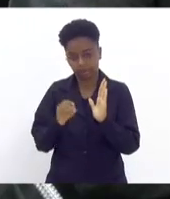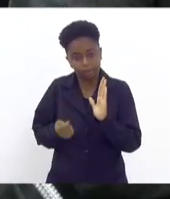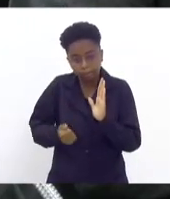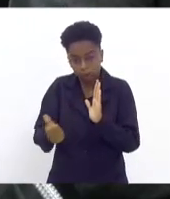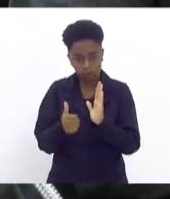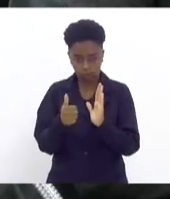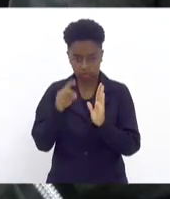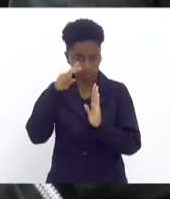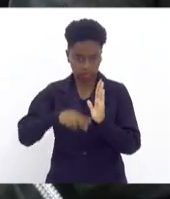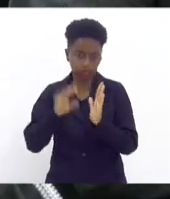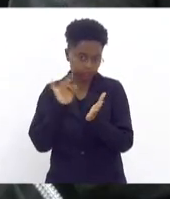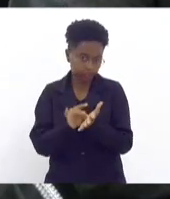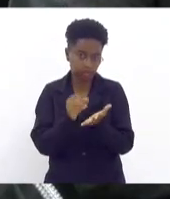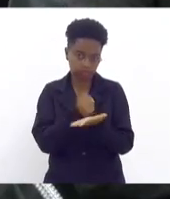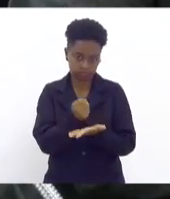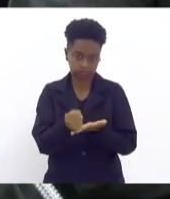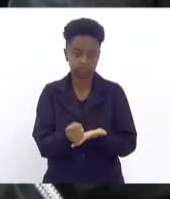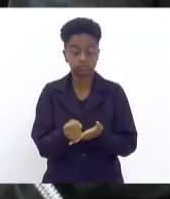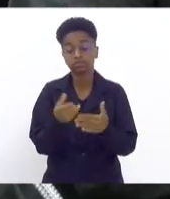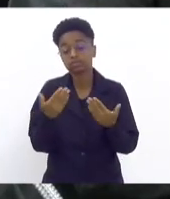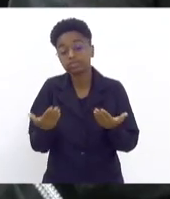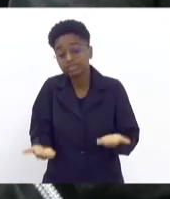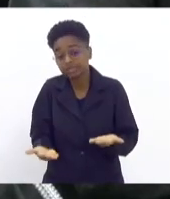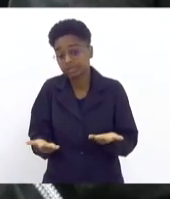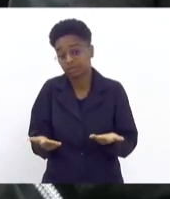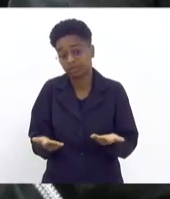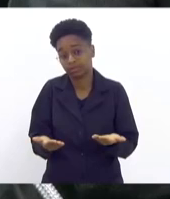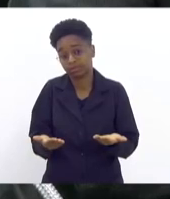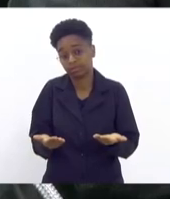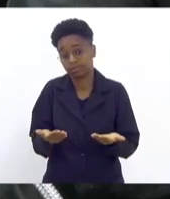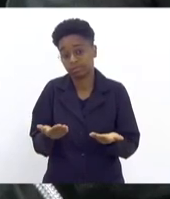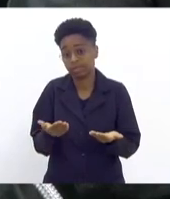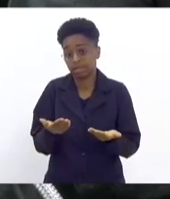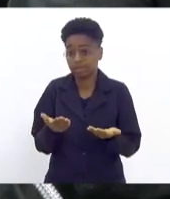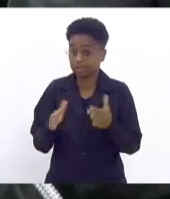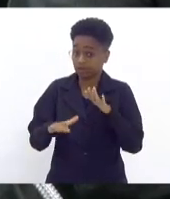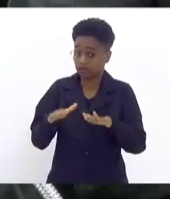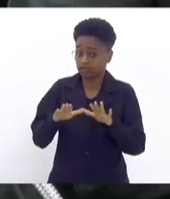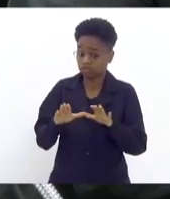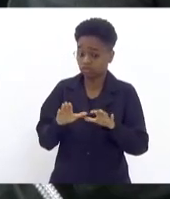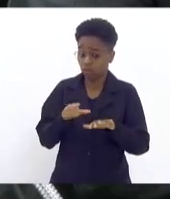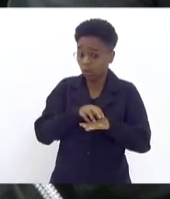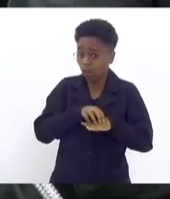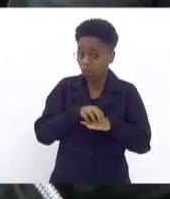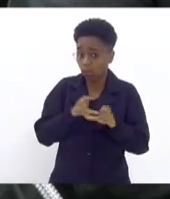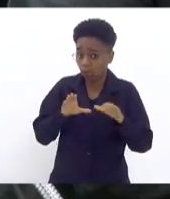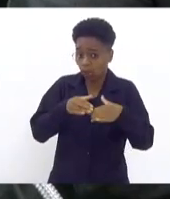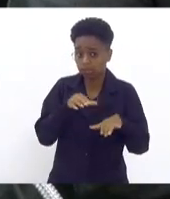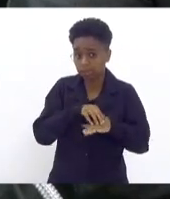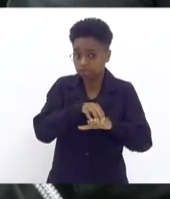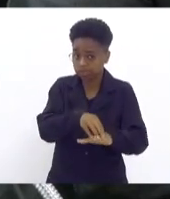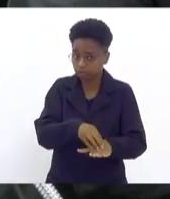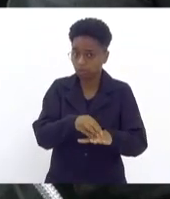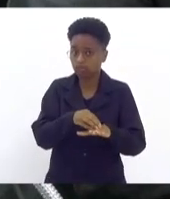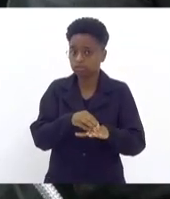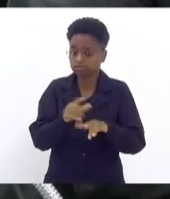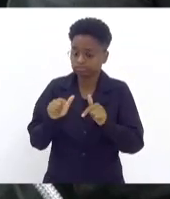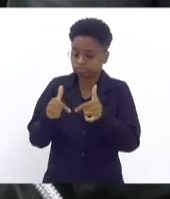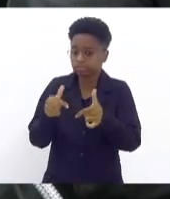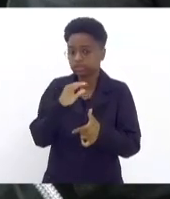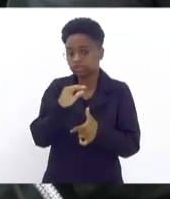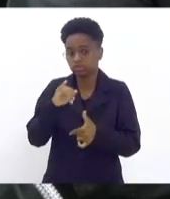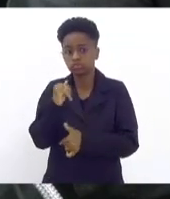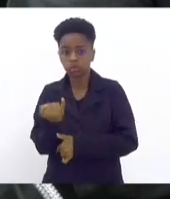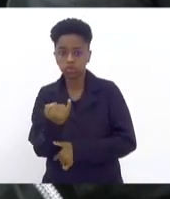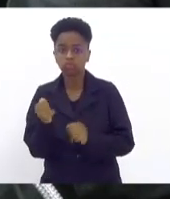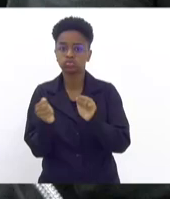leram efetivamente o contrato. Então, seria o caso, não sei se pela Comissão de Transporte ou numa ação conjunta da CCJ